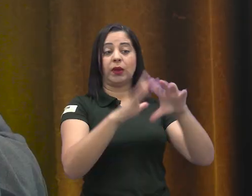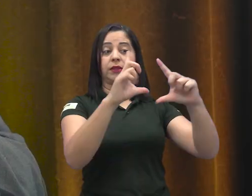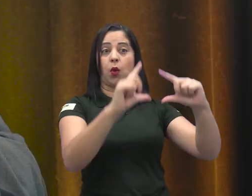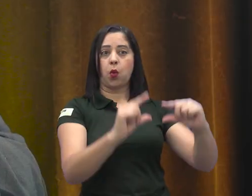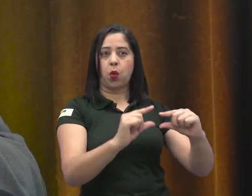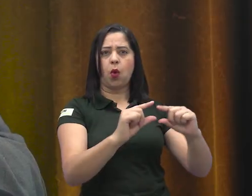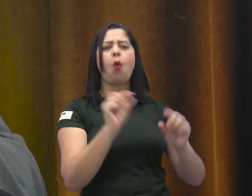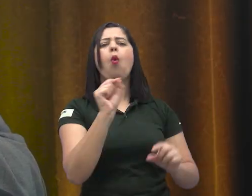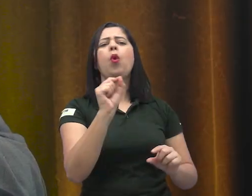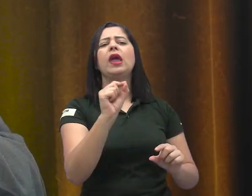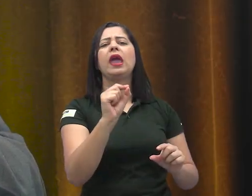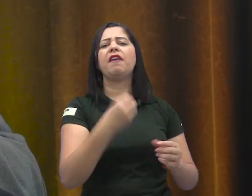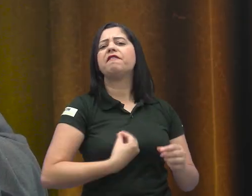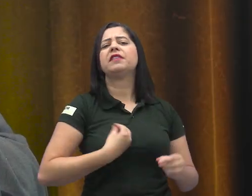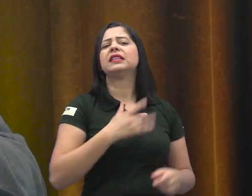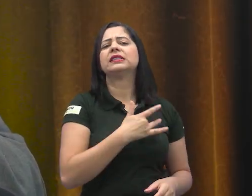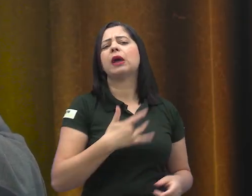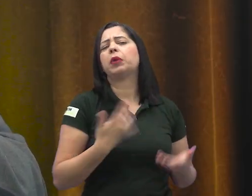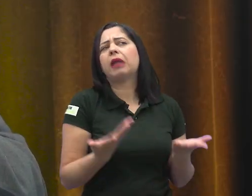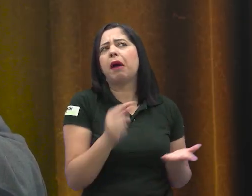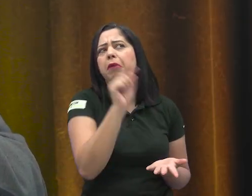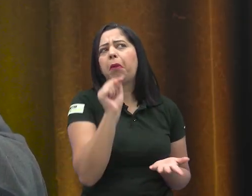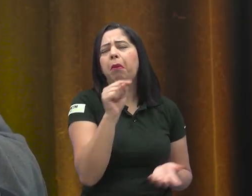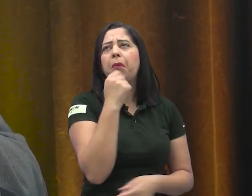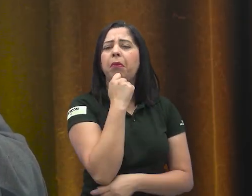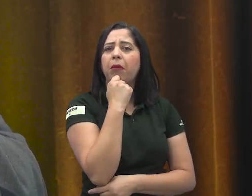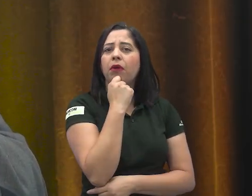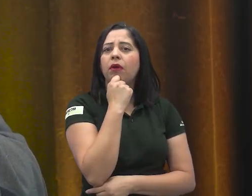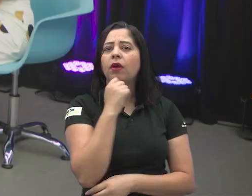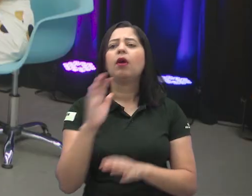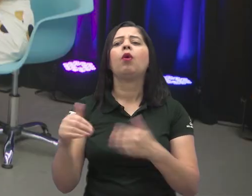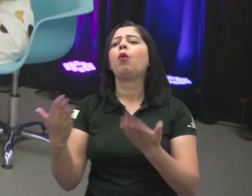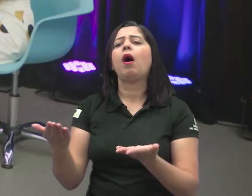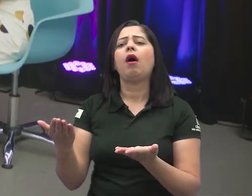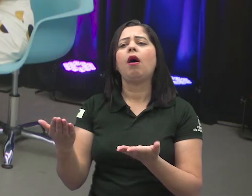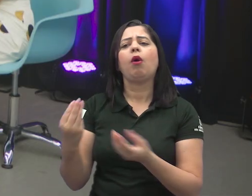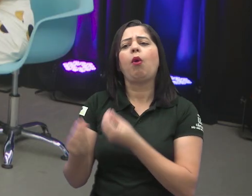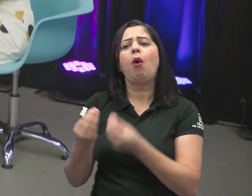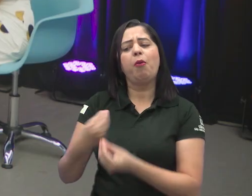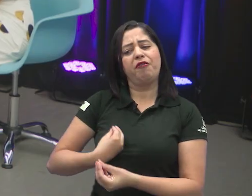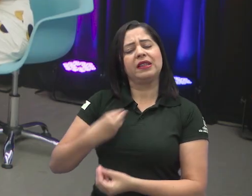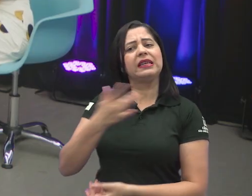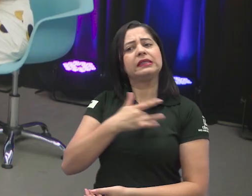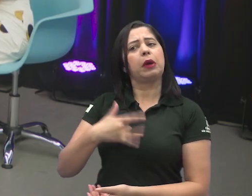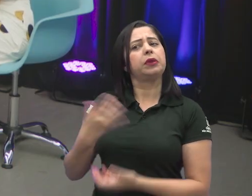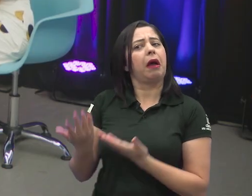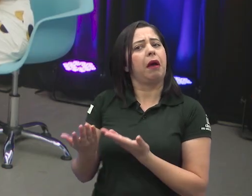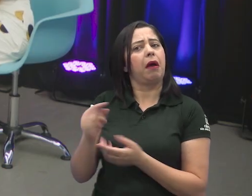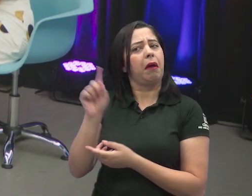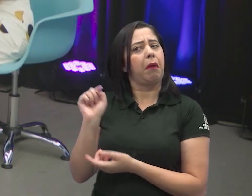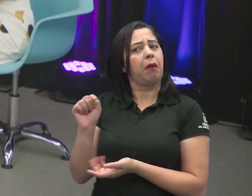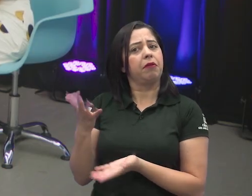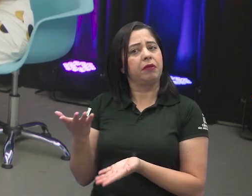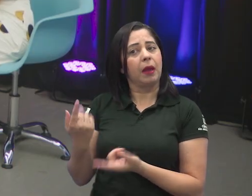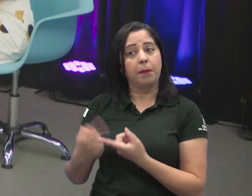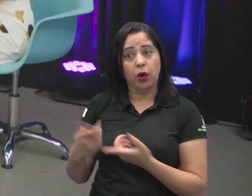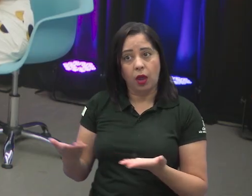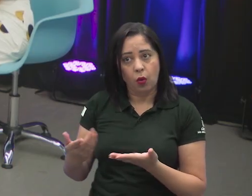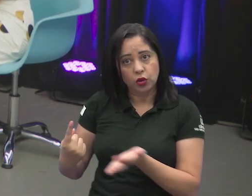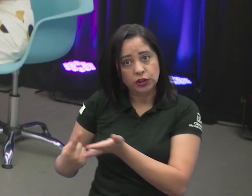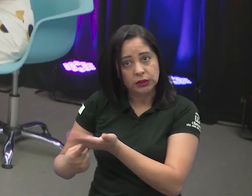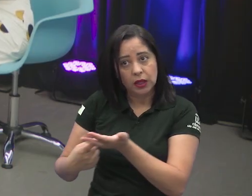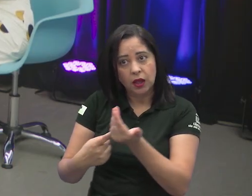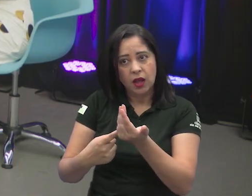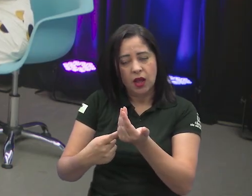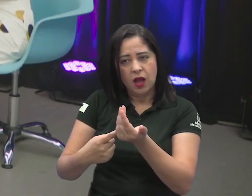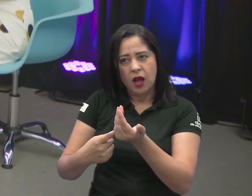estilo de vida saudável? Não é? Qual é o estilo de vida saudável hoje, né? Em meio a tanta tecnologia.